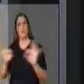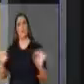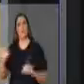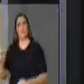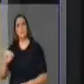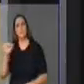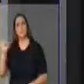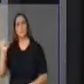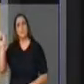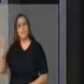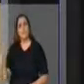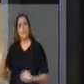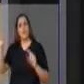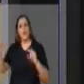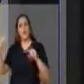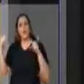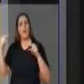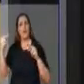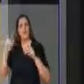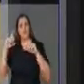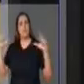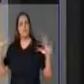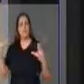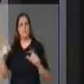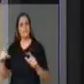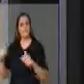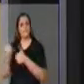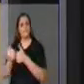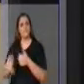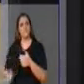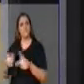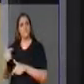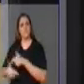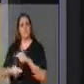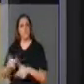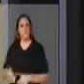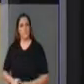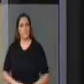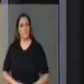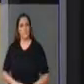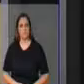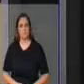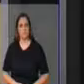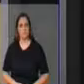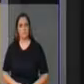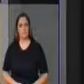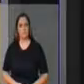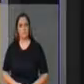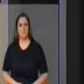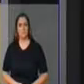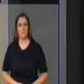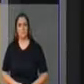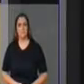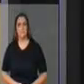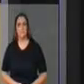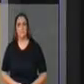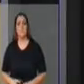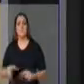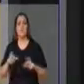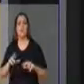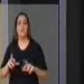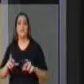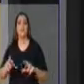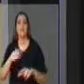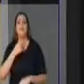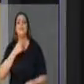dando atenção a isso através da sua equipe, de uma forma bastante resumida. O câncer de